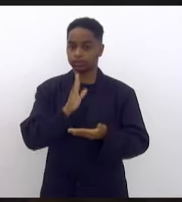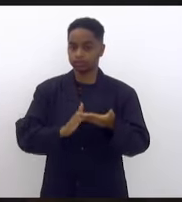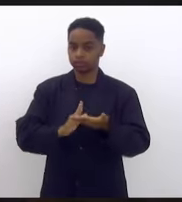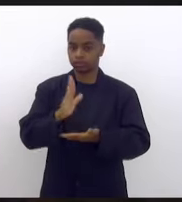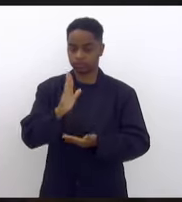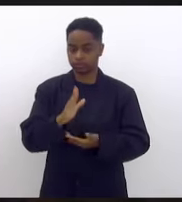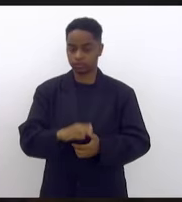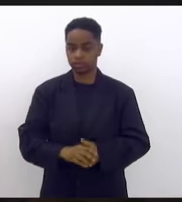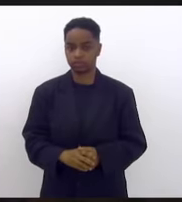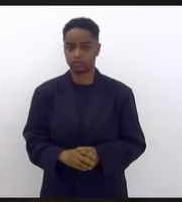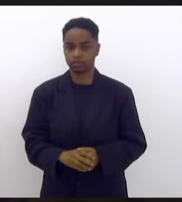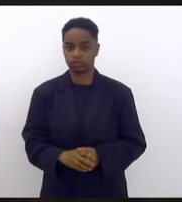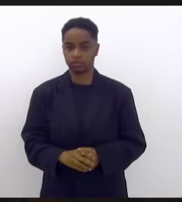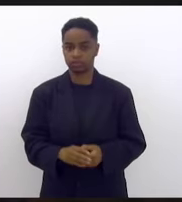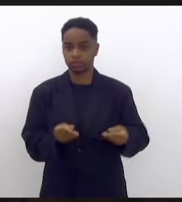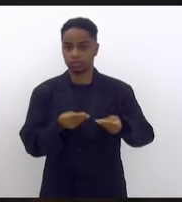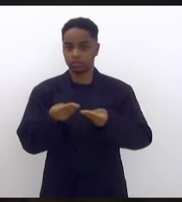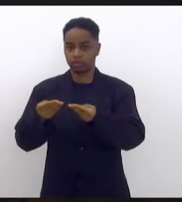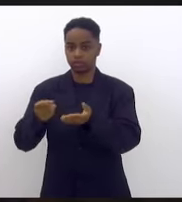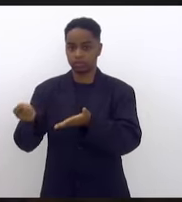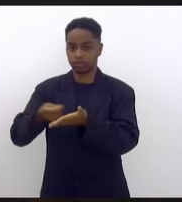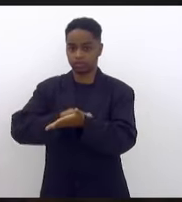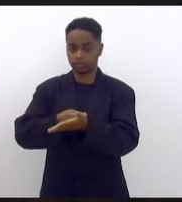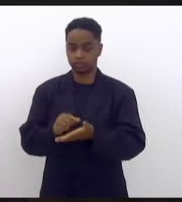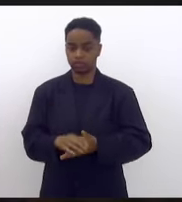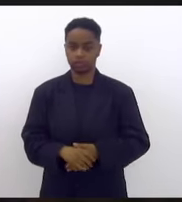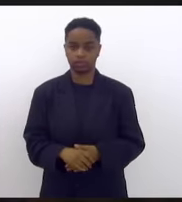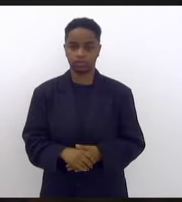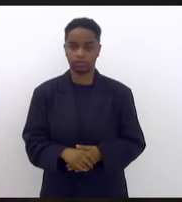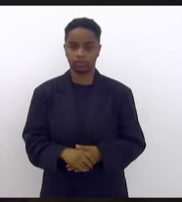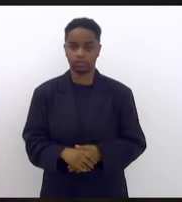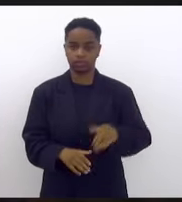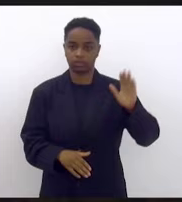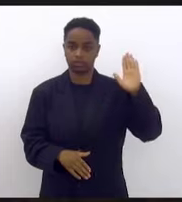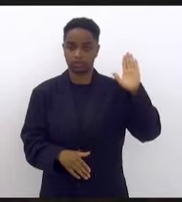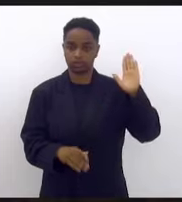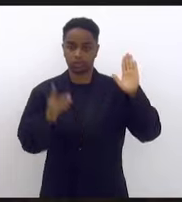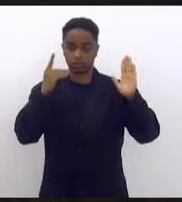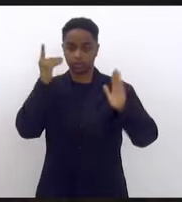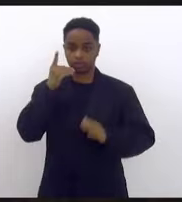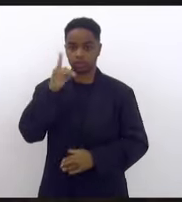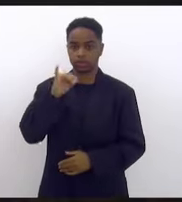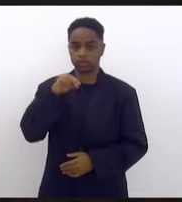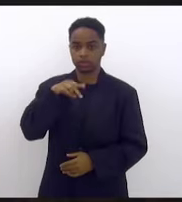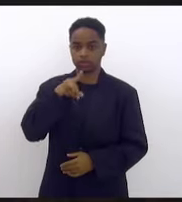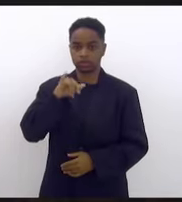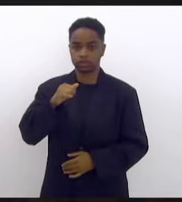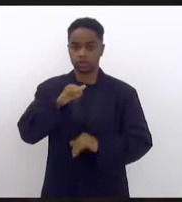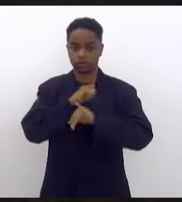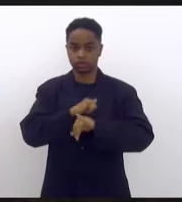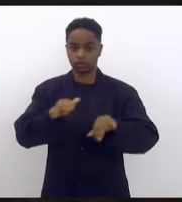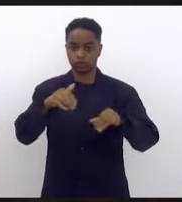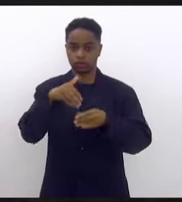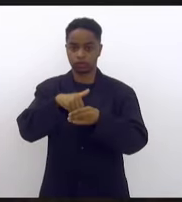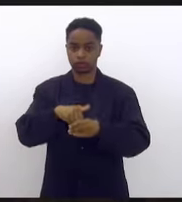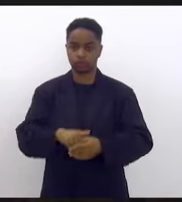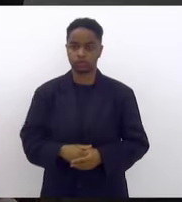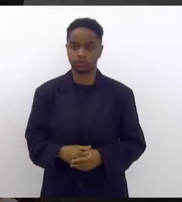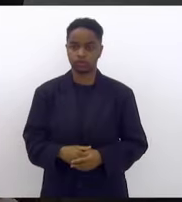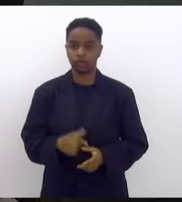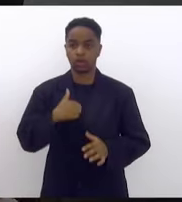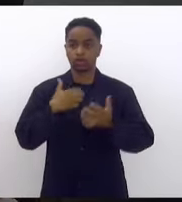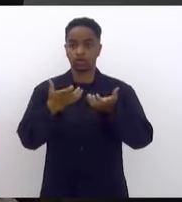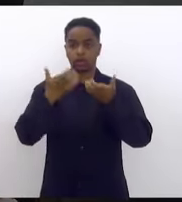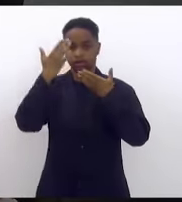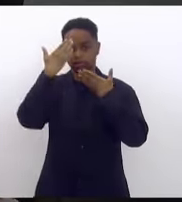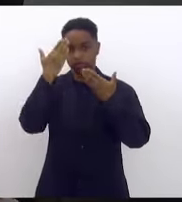estão. Aprovado, vai autógrafo. Presidente. Deputada Índia Armelau para a declaração de voto. Só queria agradecer a